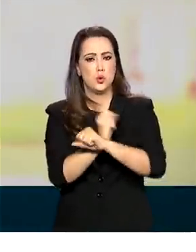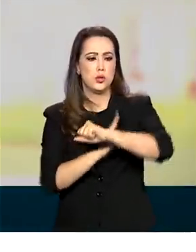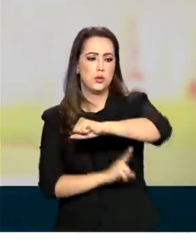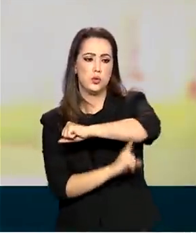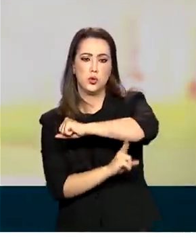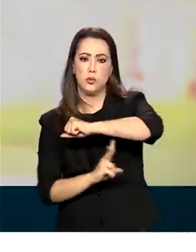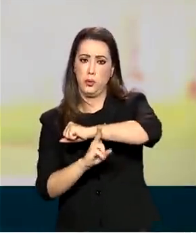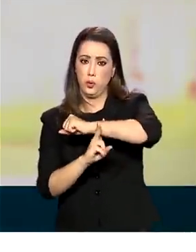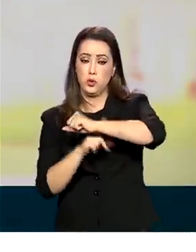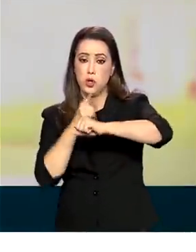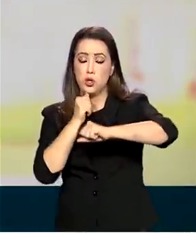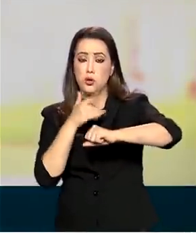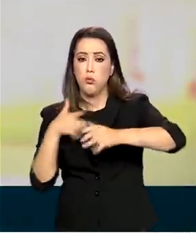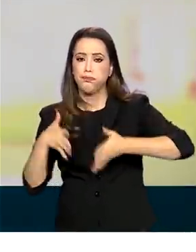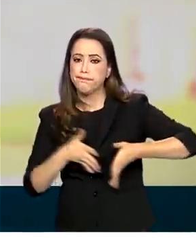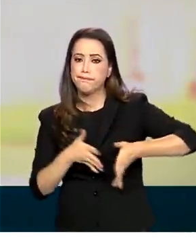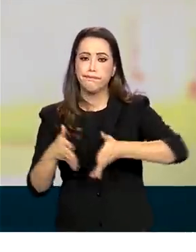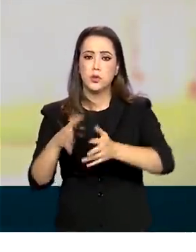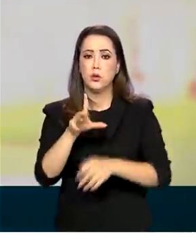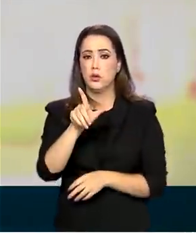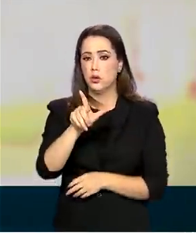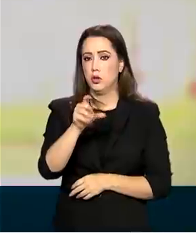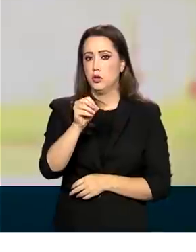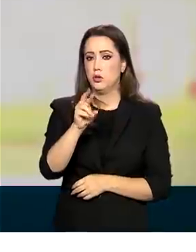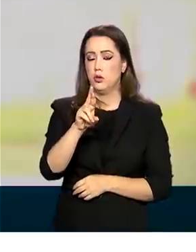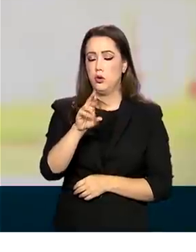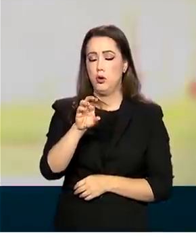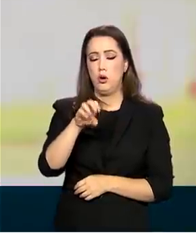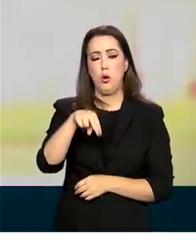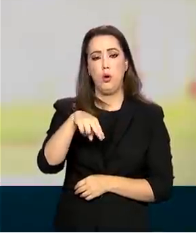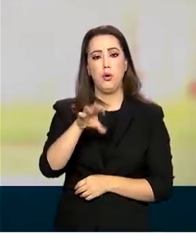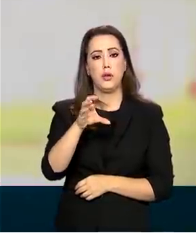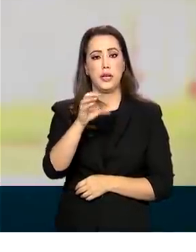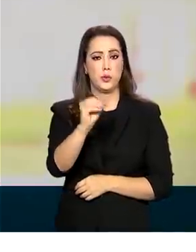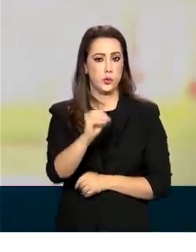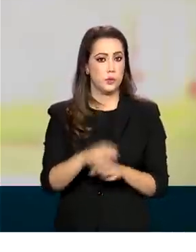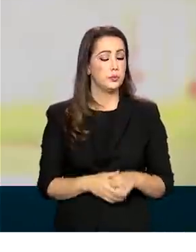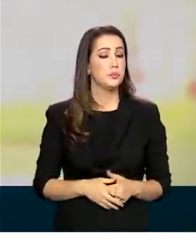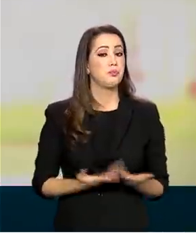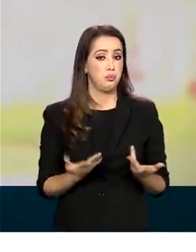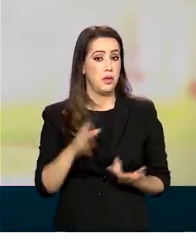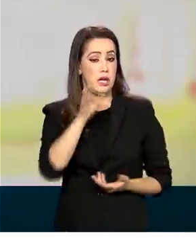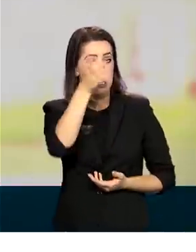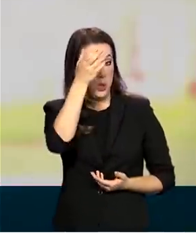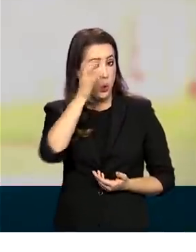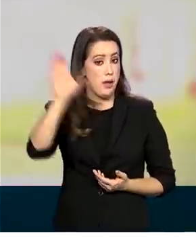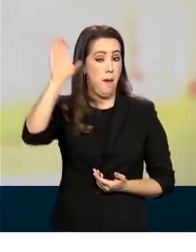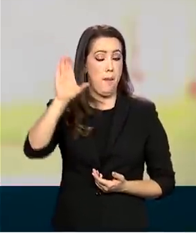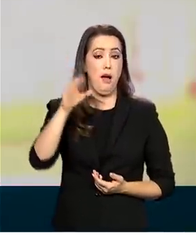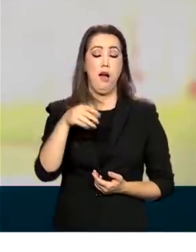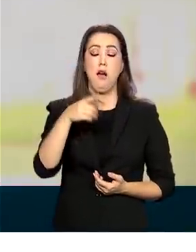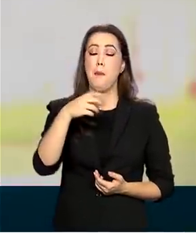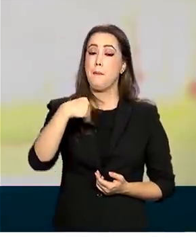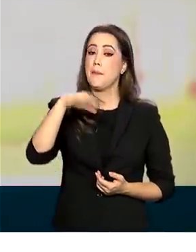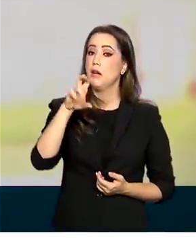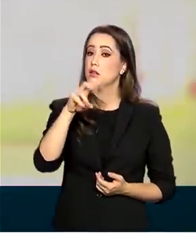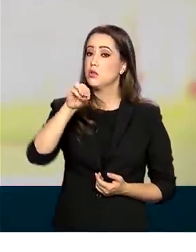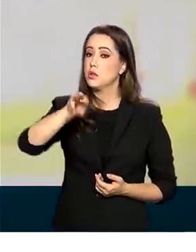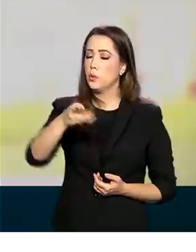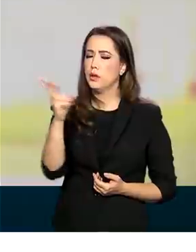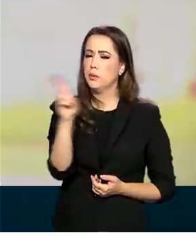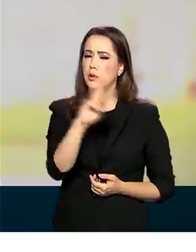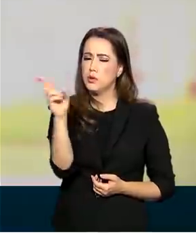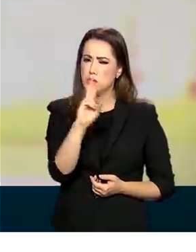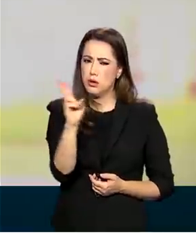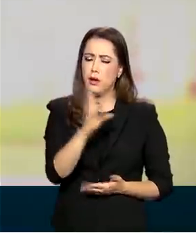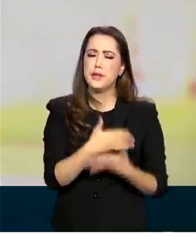concreto sobre o Rio Lourenço. No Distrito Industrial de Cuiabá, estão sendo investidos mais de 50 milhões de reais para